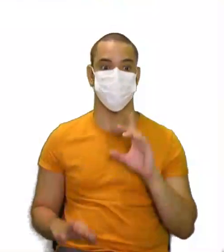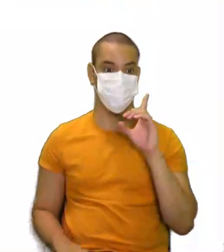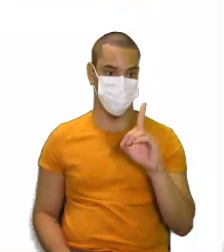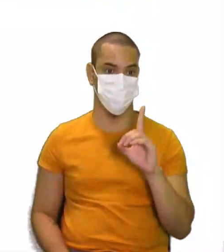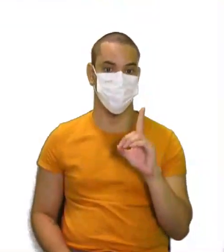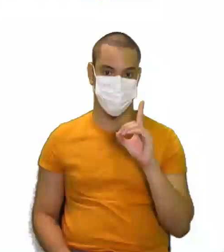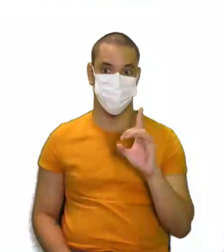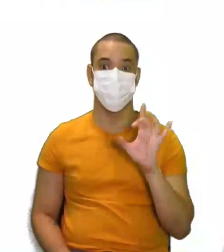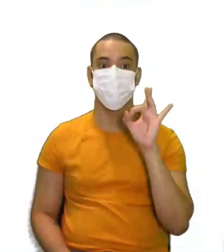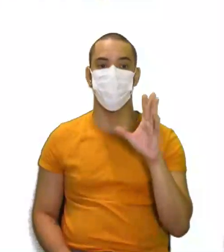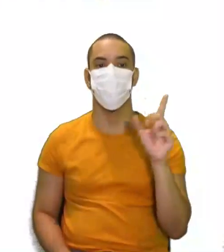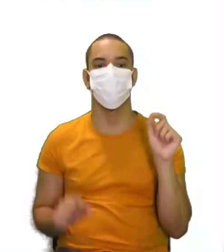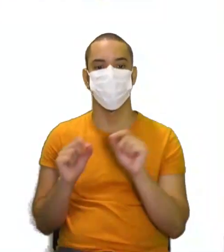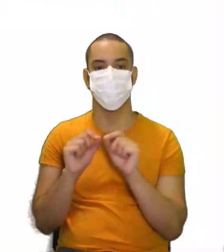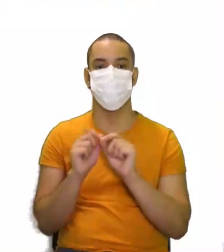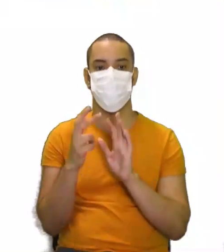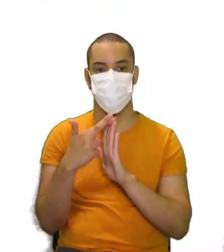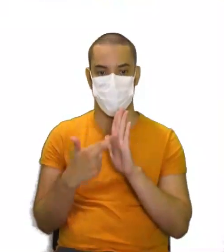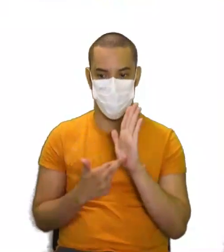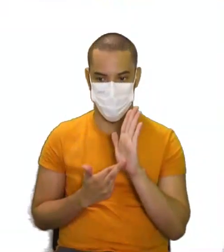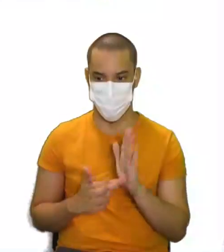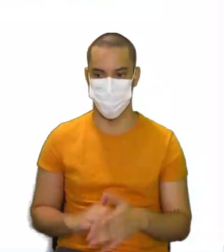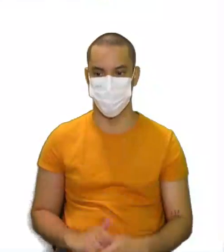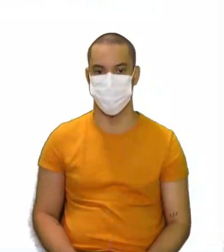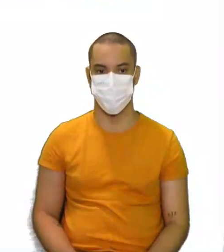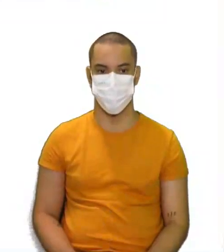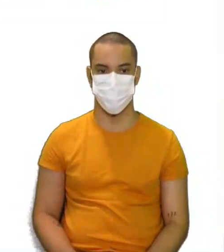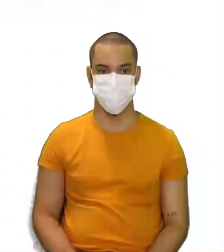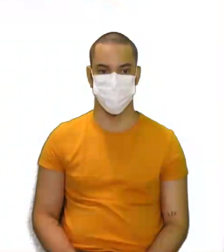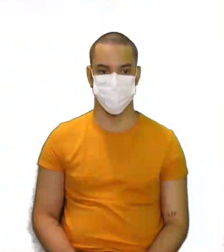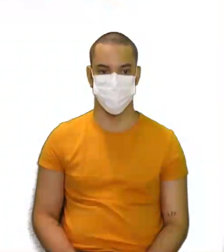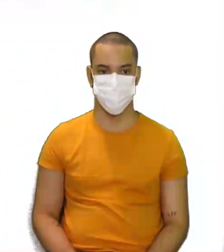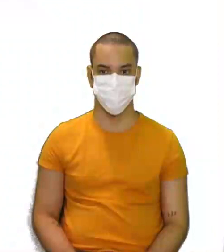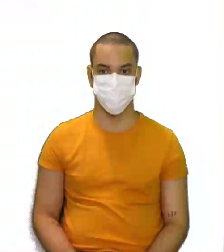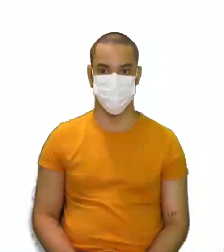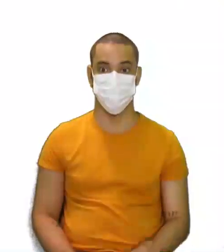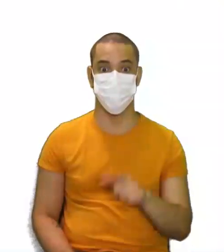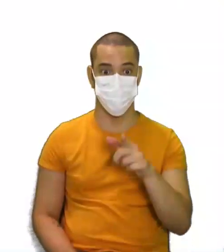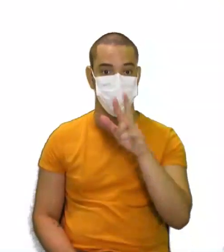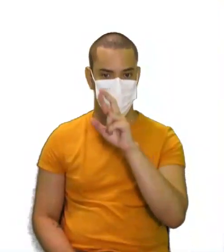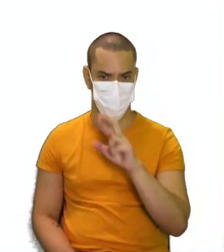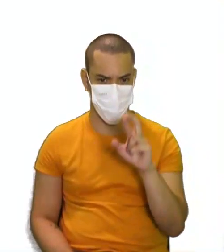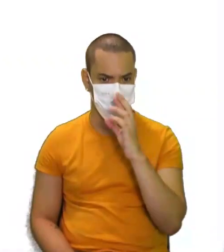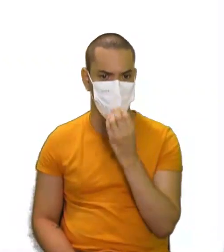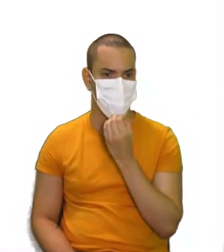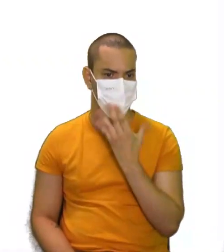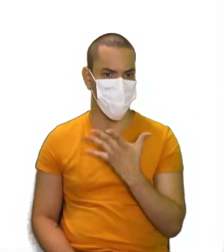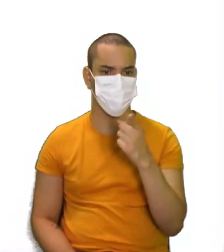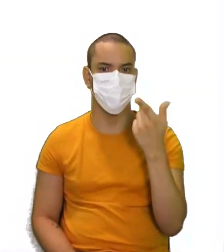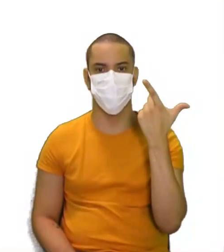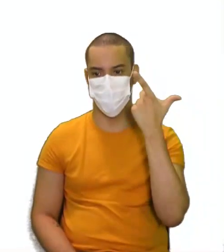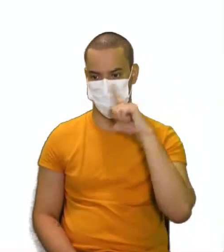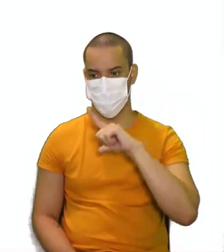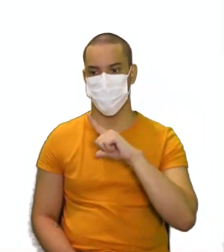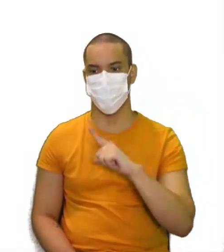cima. Só é fazer a regrinha com a mão. Se você observar bem, ó, você